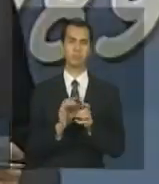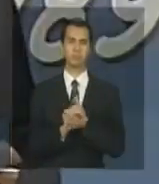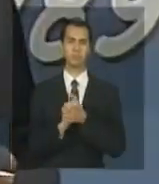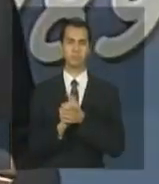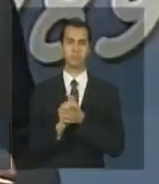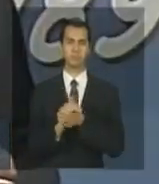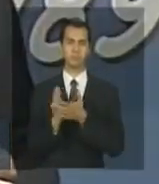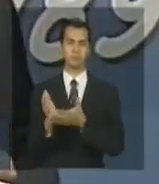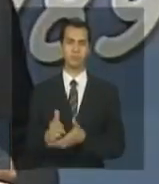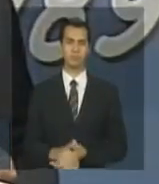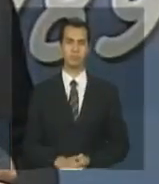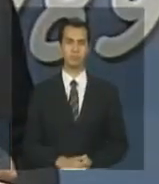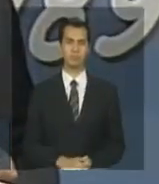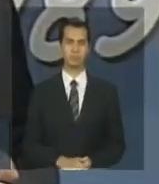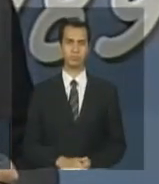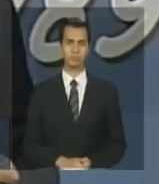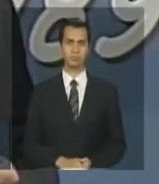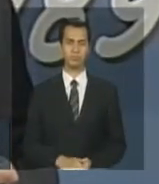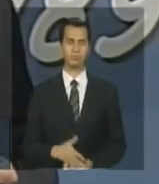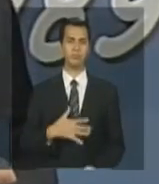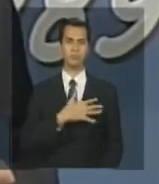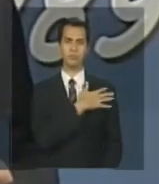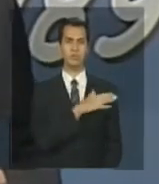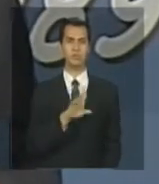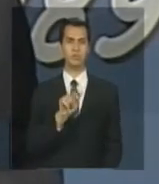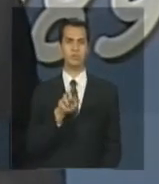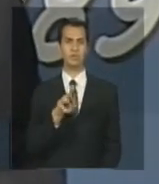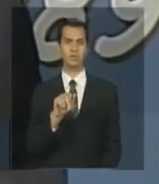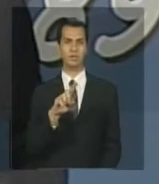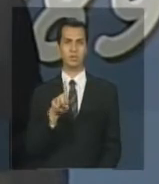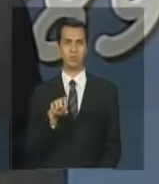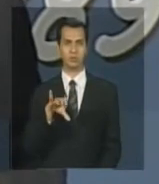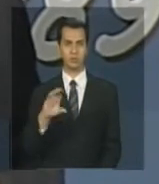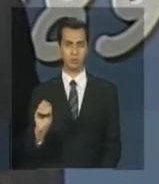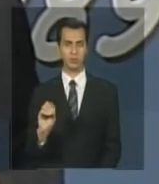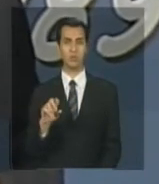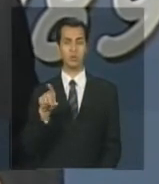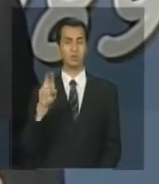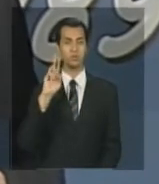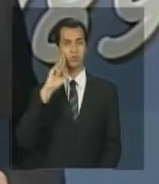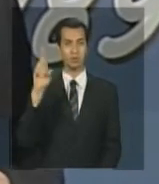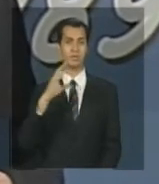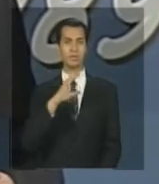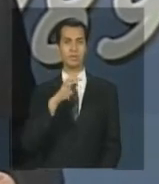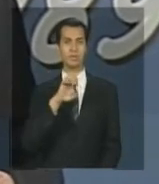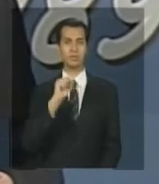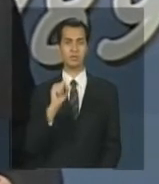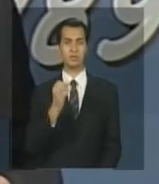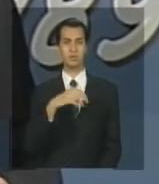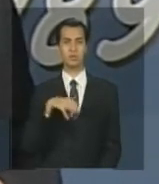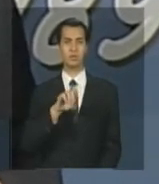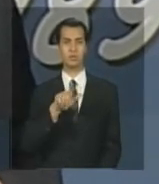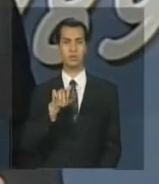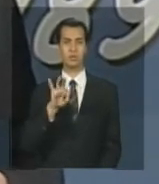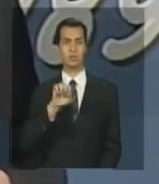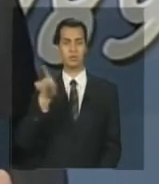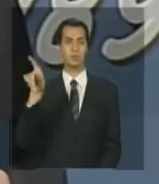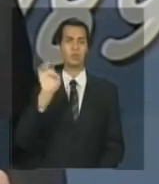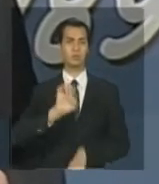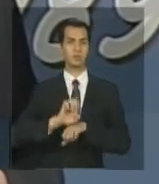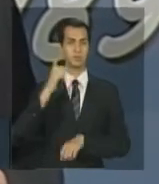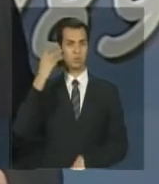o o Coronel Gervásio que o secretário da casa militar do Governo de São Paulo